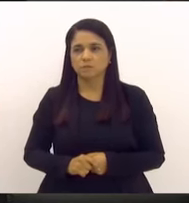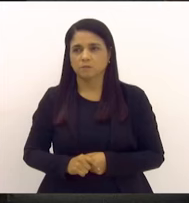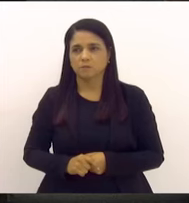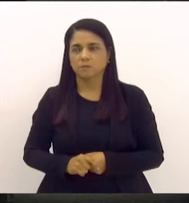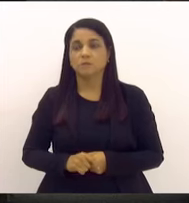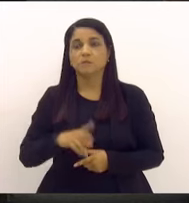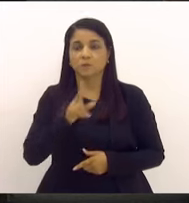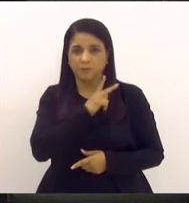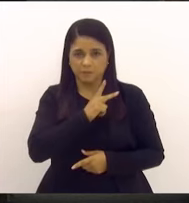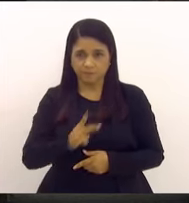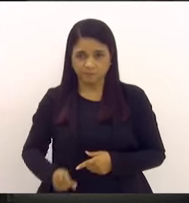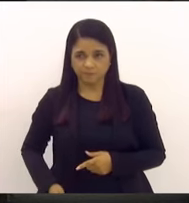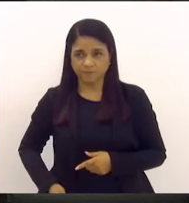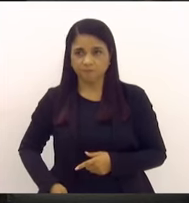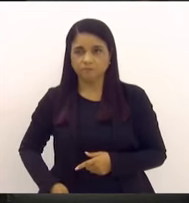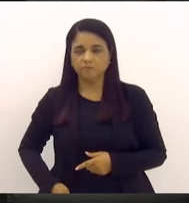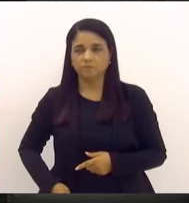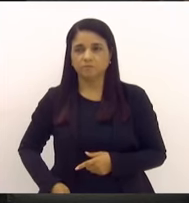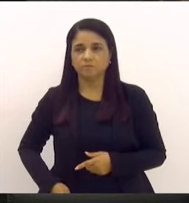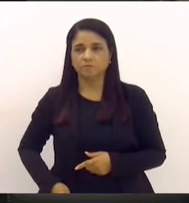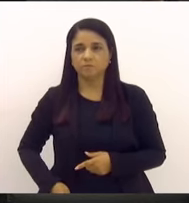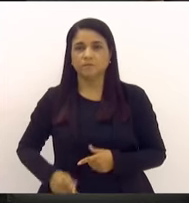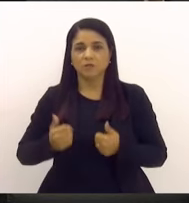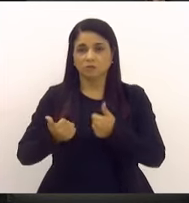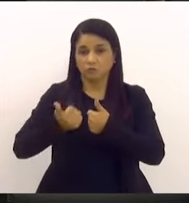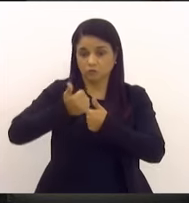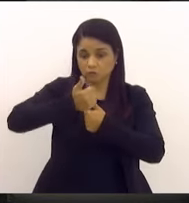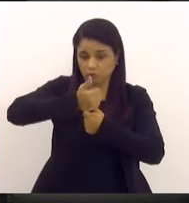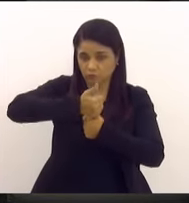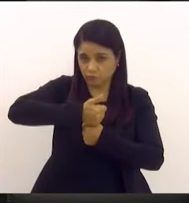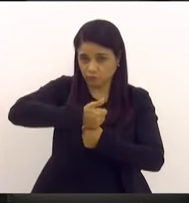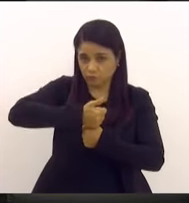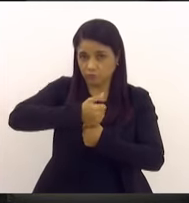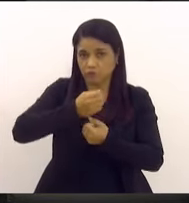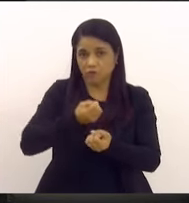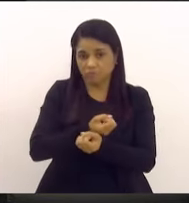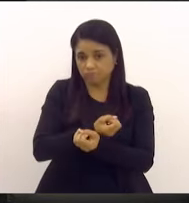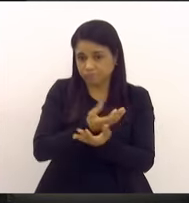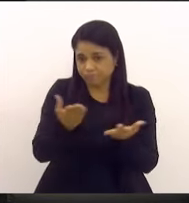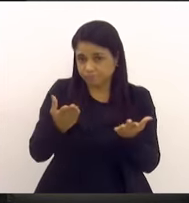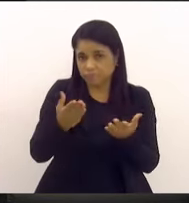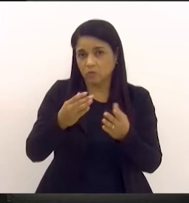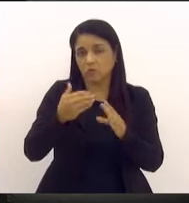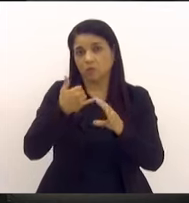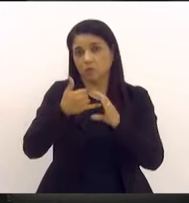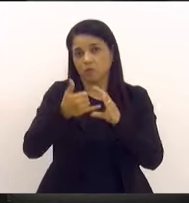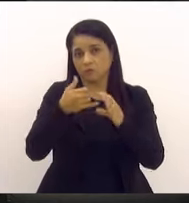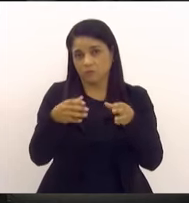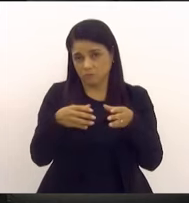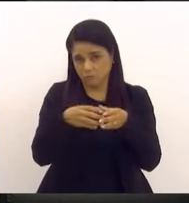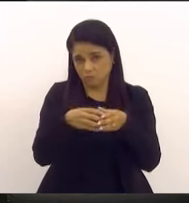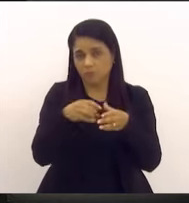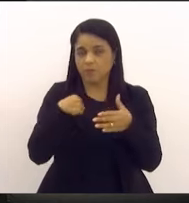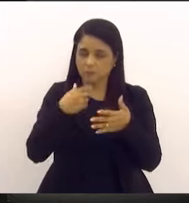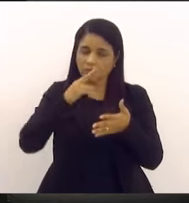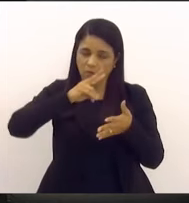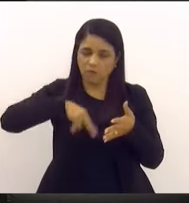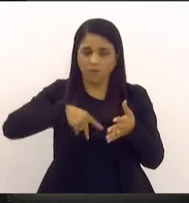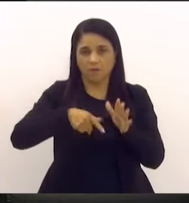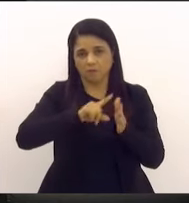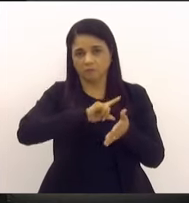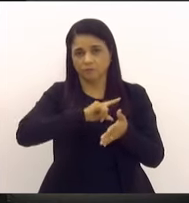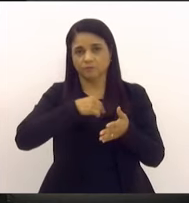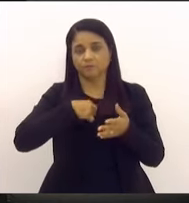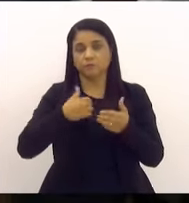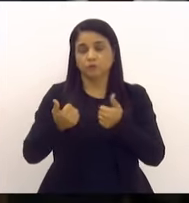Senhor presidente, o substitutivo já está disponibilizado no grupo, mas Farei a leitura.